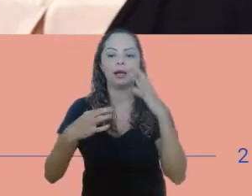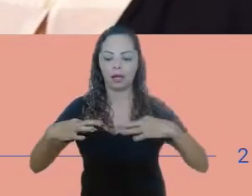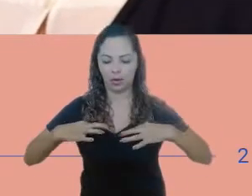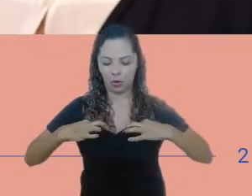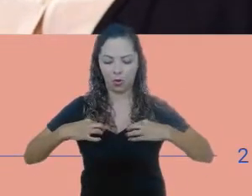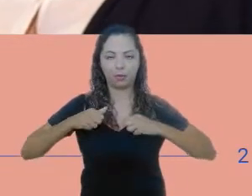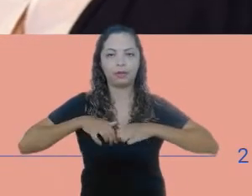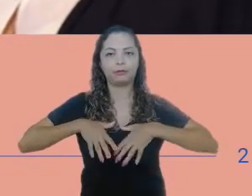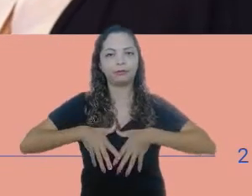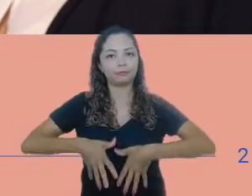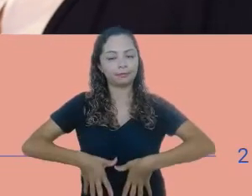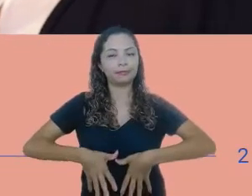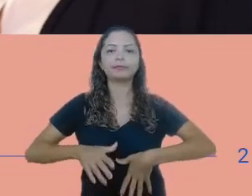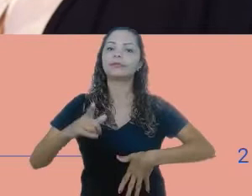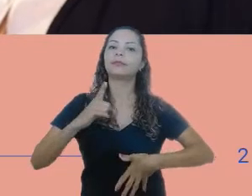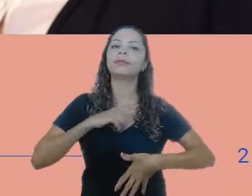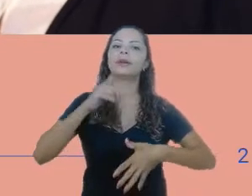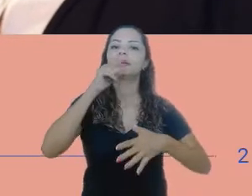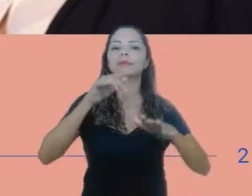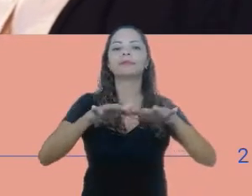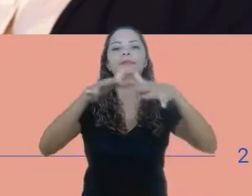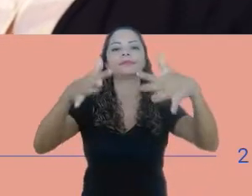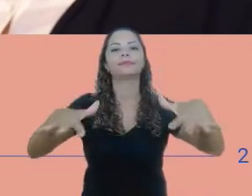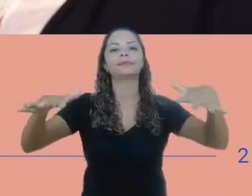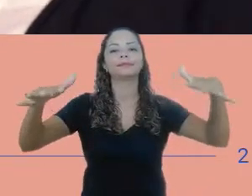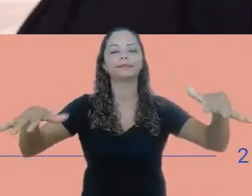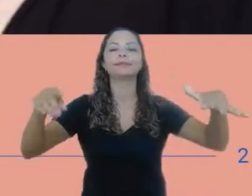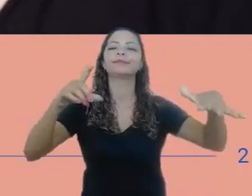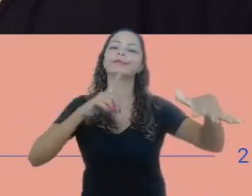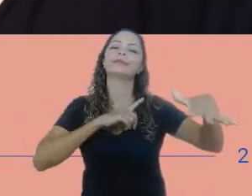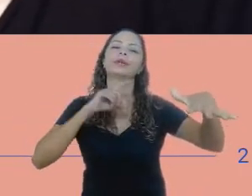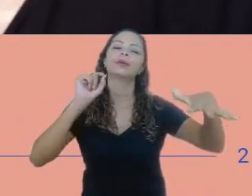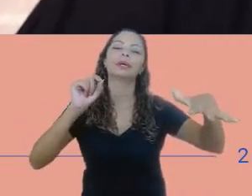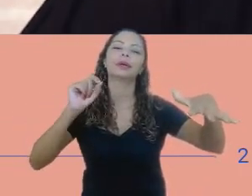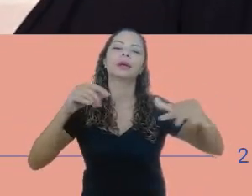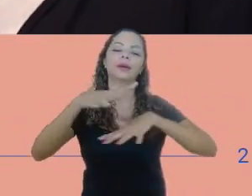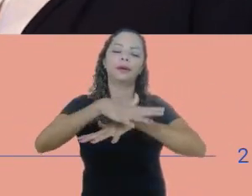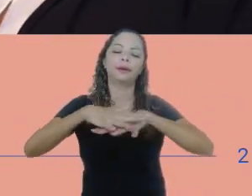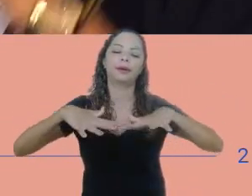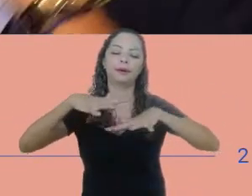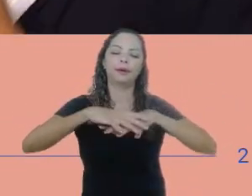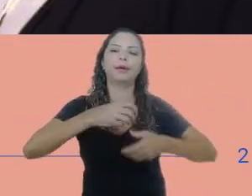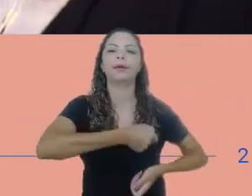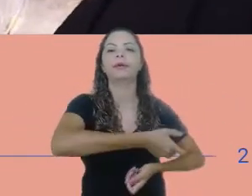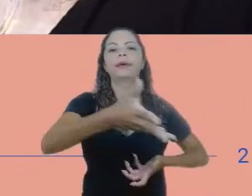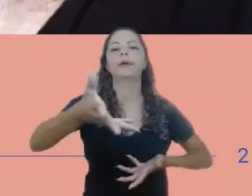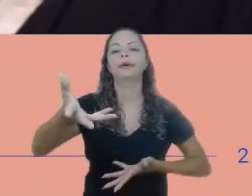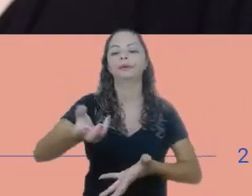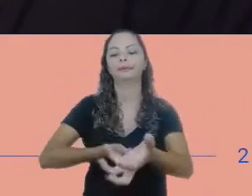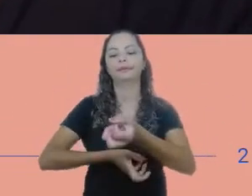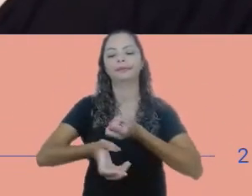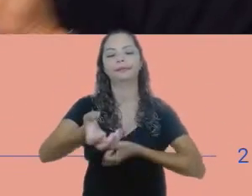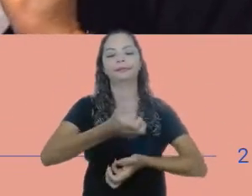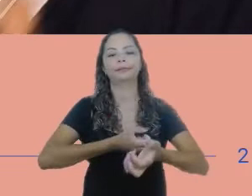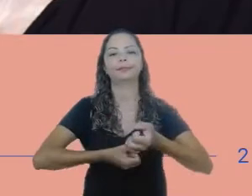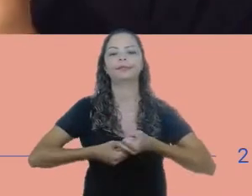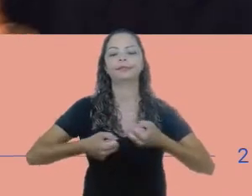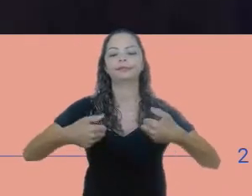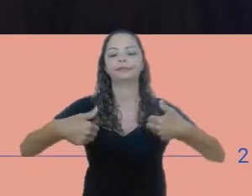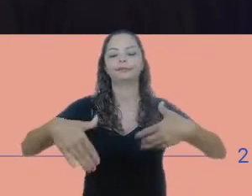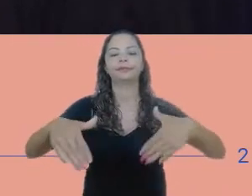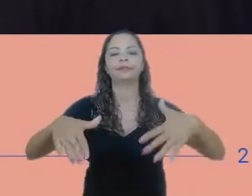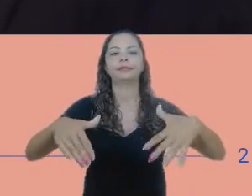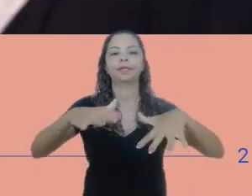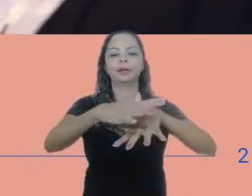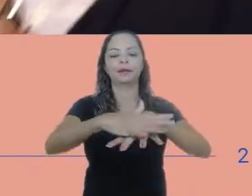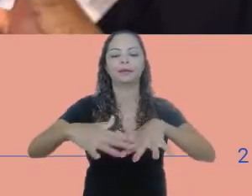nos oceanos são as redes de pescas fantasmas que são largadas no fundo do mar e que coincidente mente são feitas de